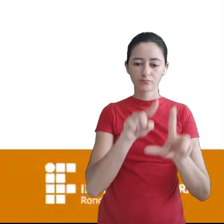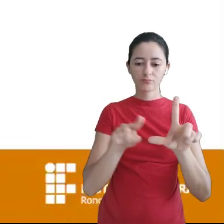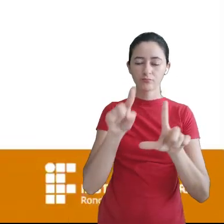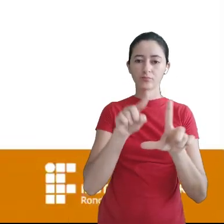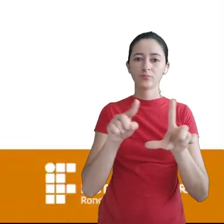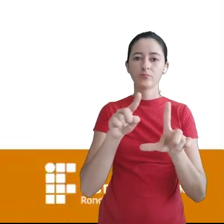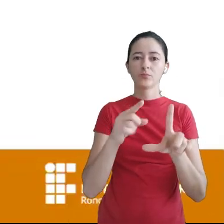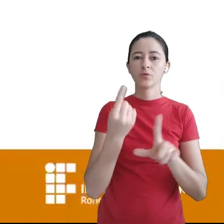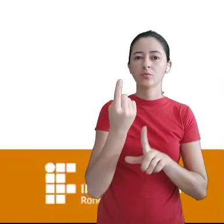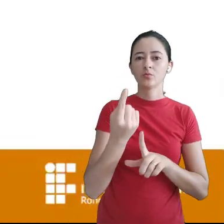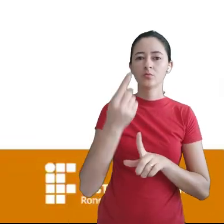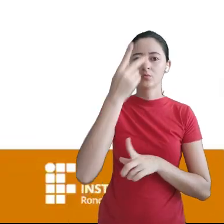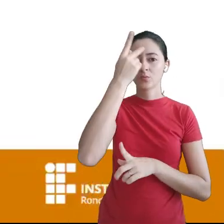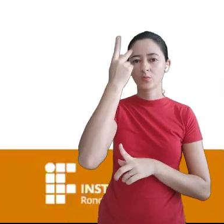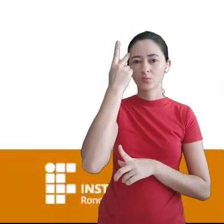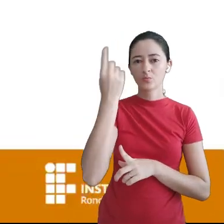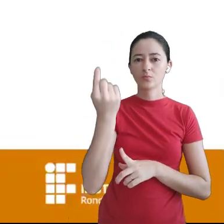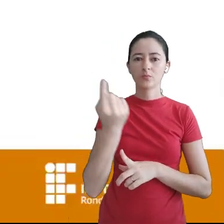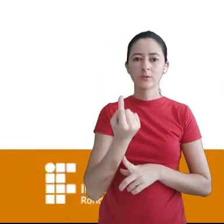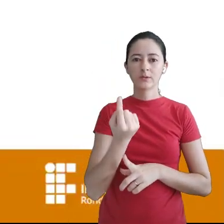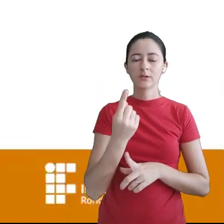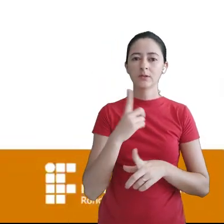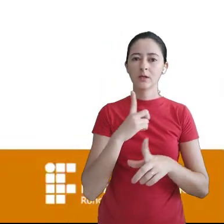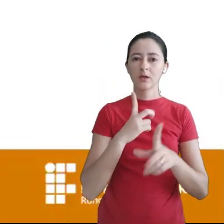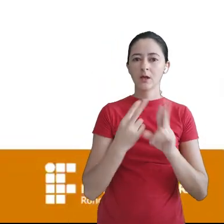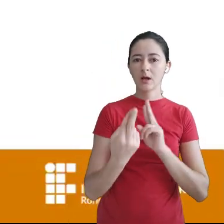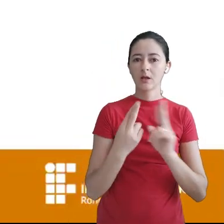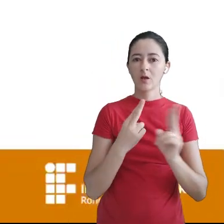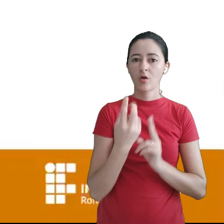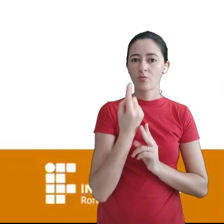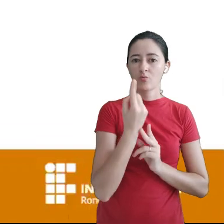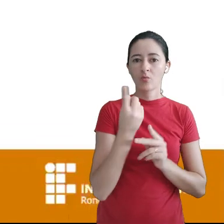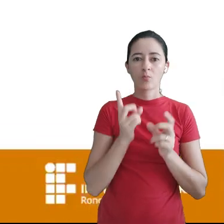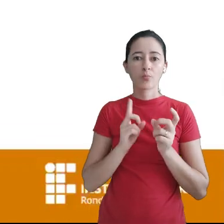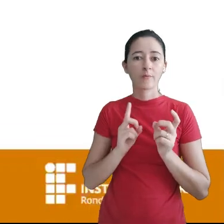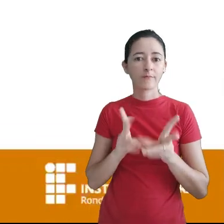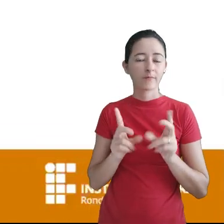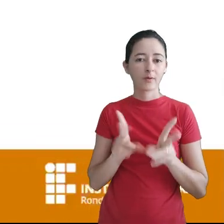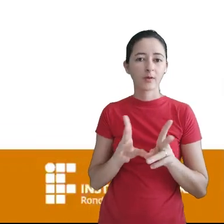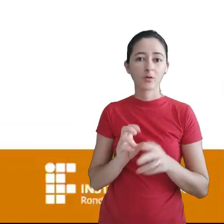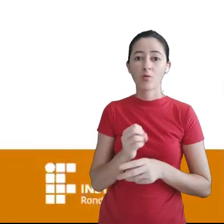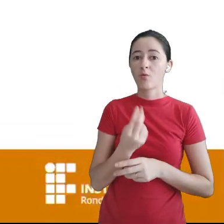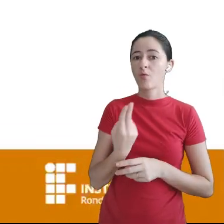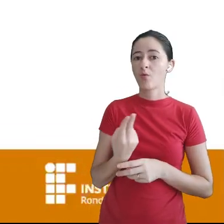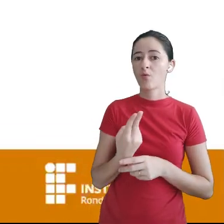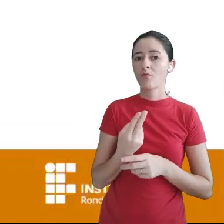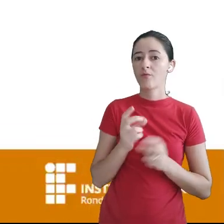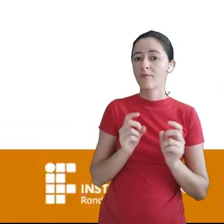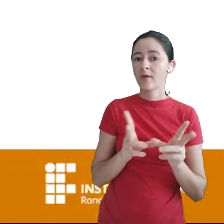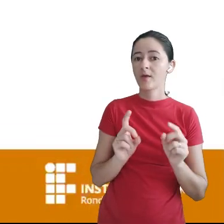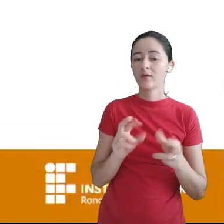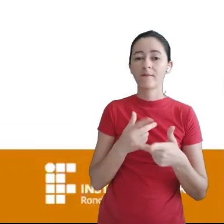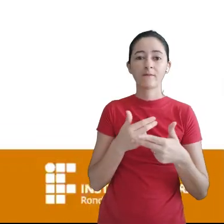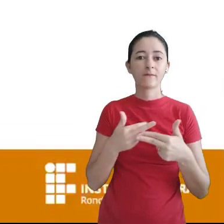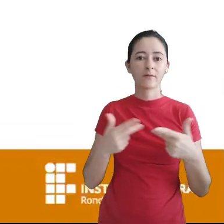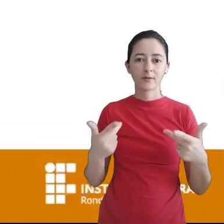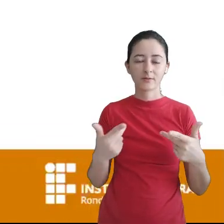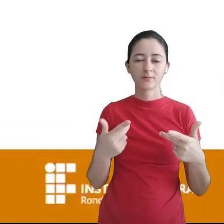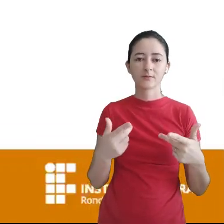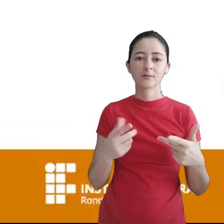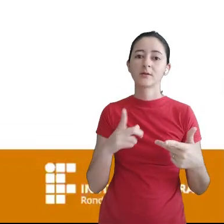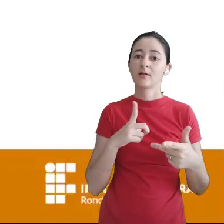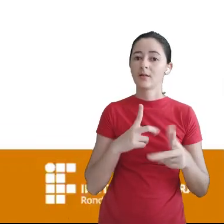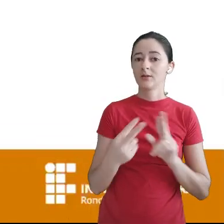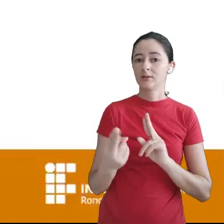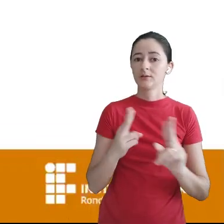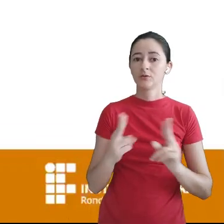mouse, um cliente está relacionado a uma venda somente, ou